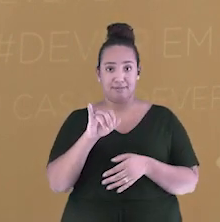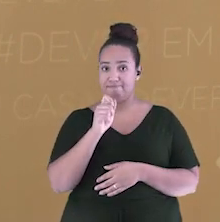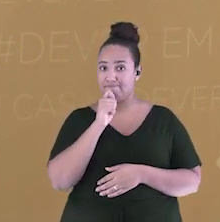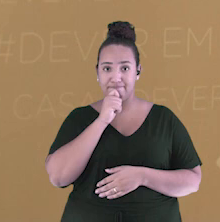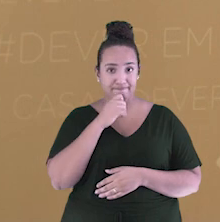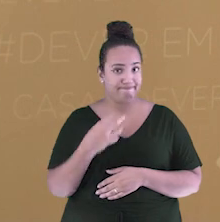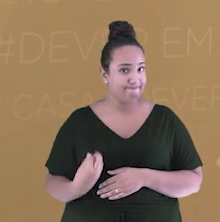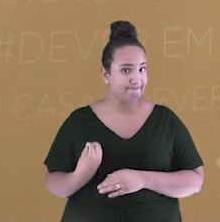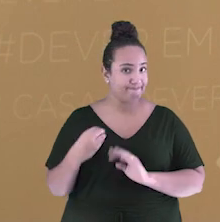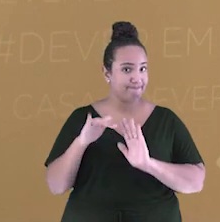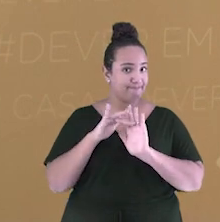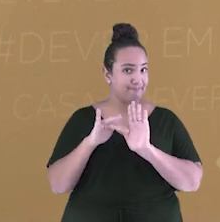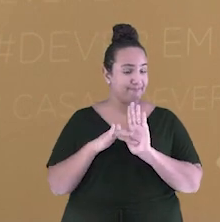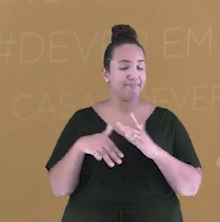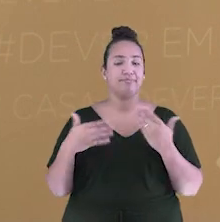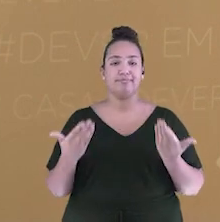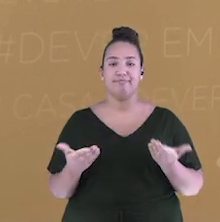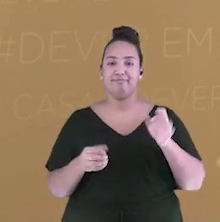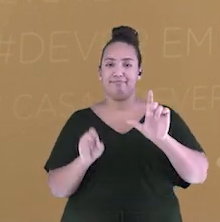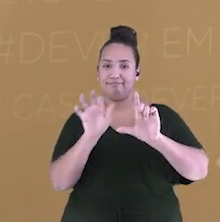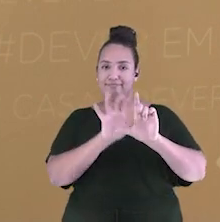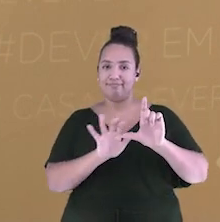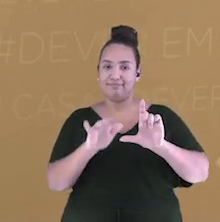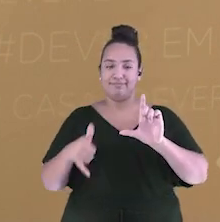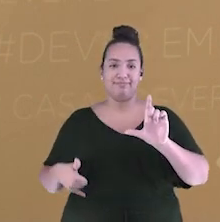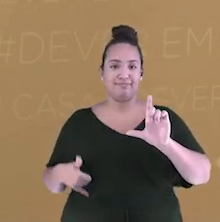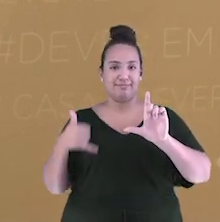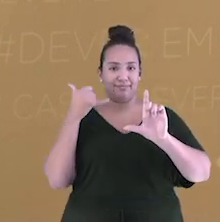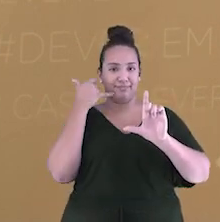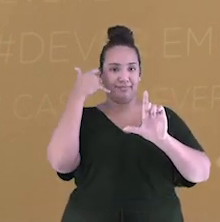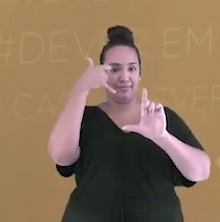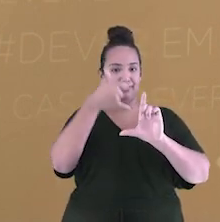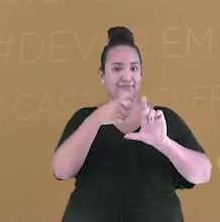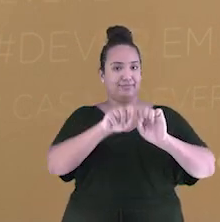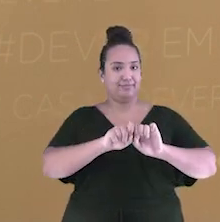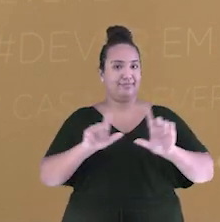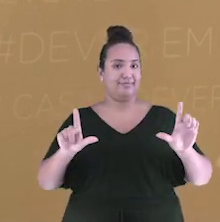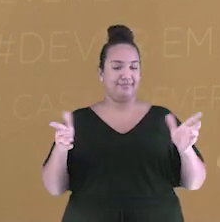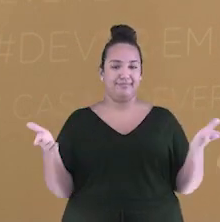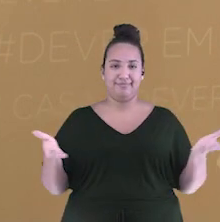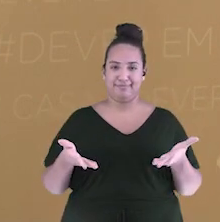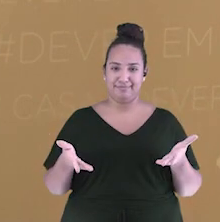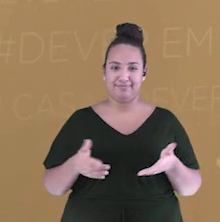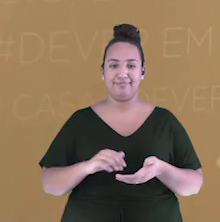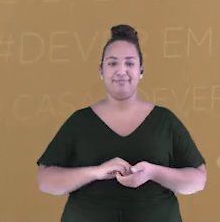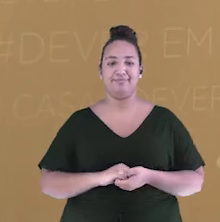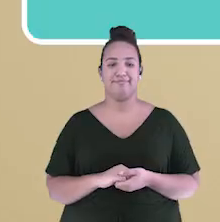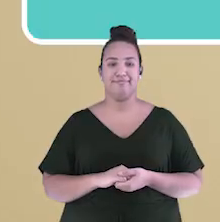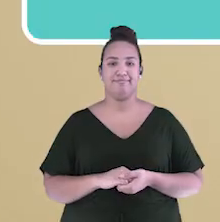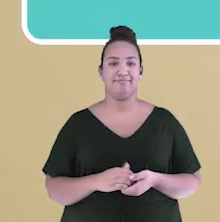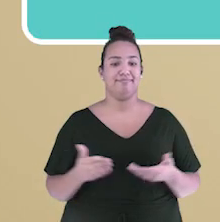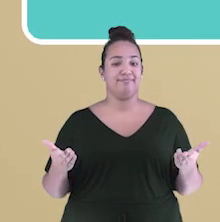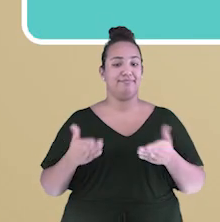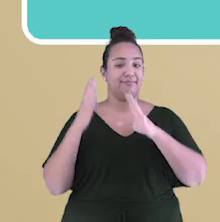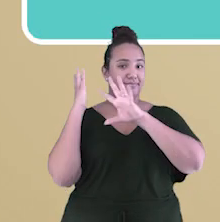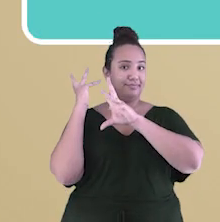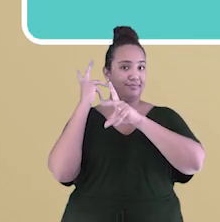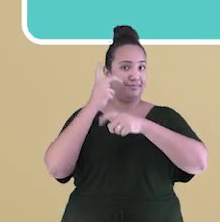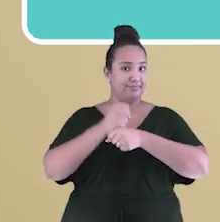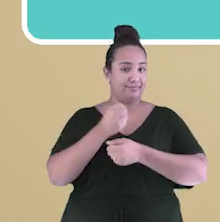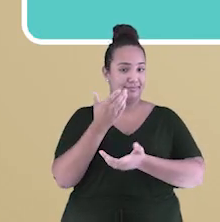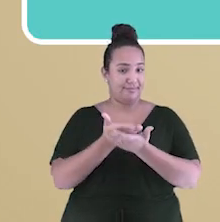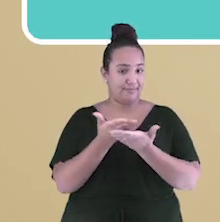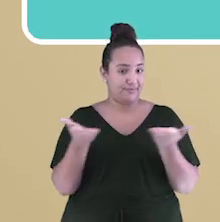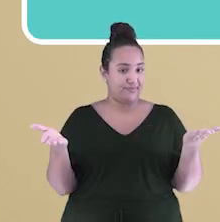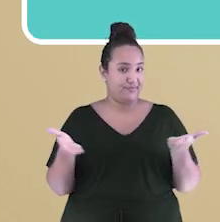sua presença, aponte o seu celular para o QR Code que está aparecendo aí na sua tela. Vamos ao resumo da aula